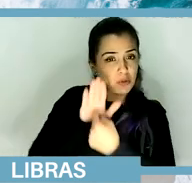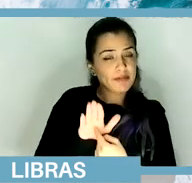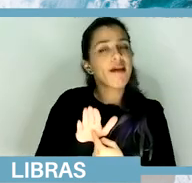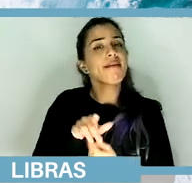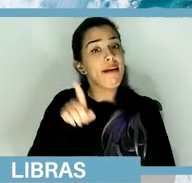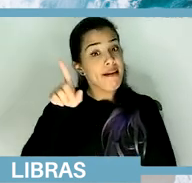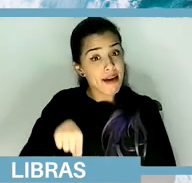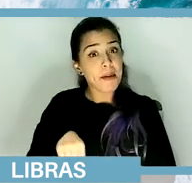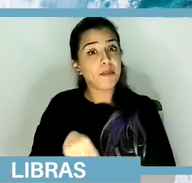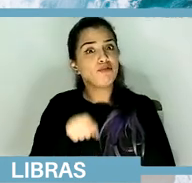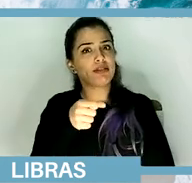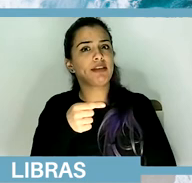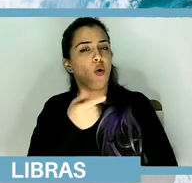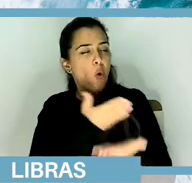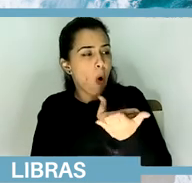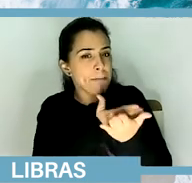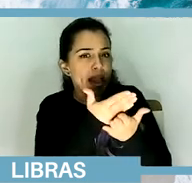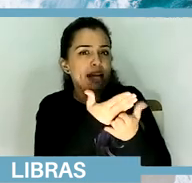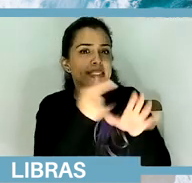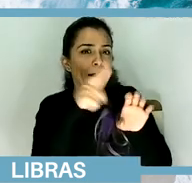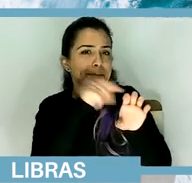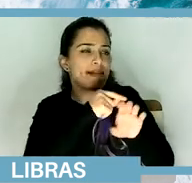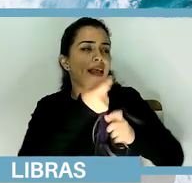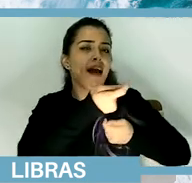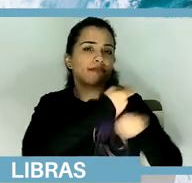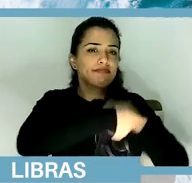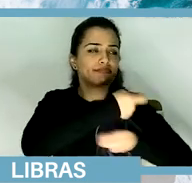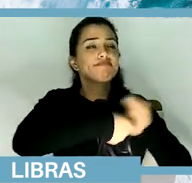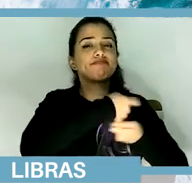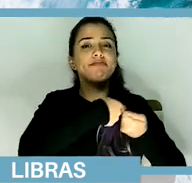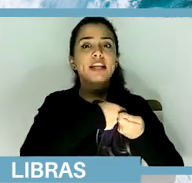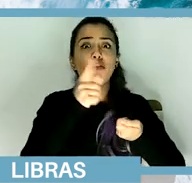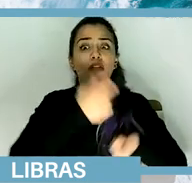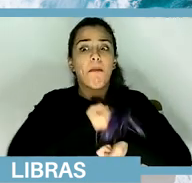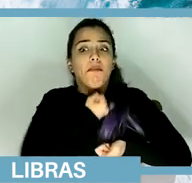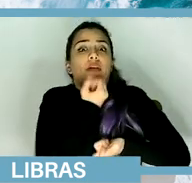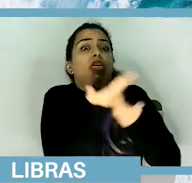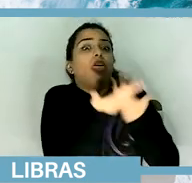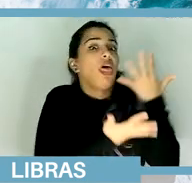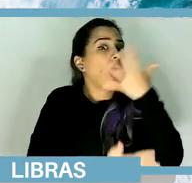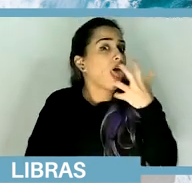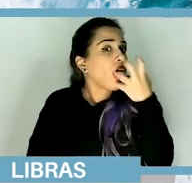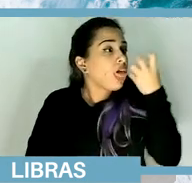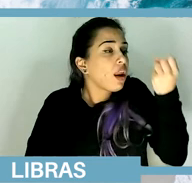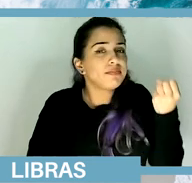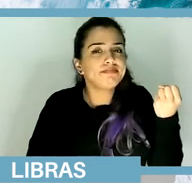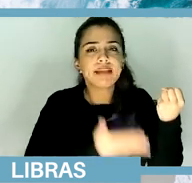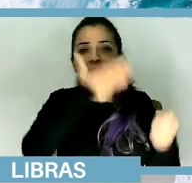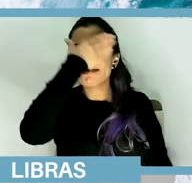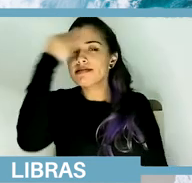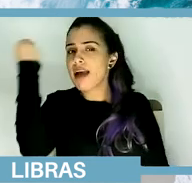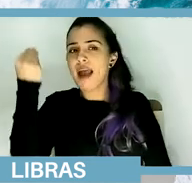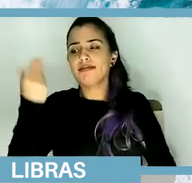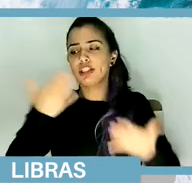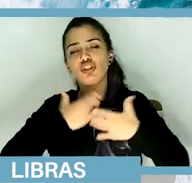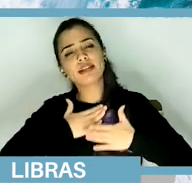gente literalmente se joga e quer fazer tudo da melhor forma possível, a gente se apaixona e quando vê, a gente se esquece, esquece de